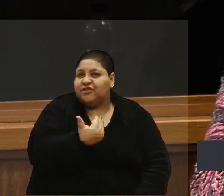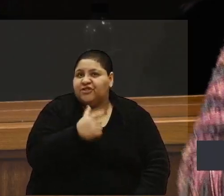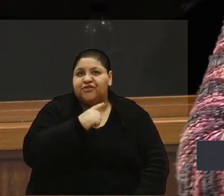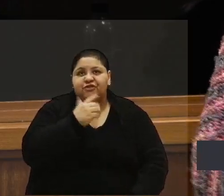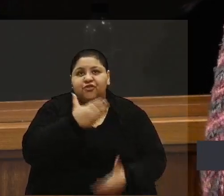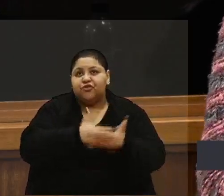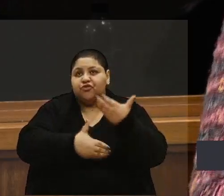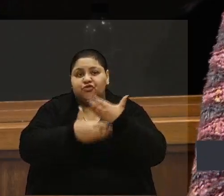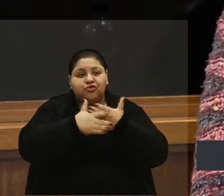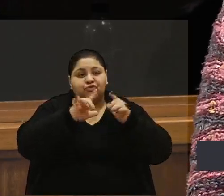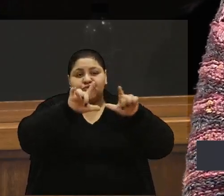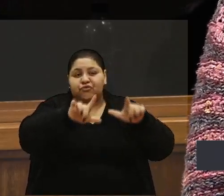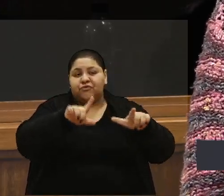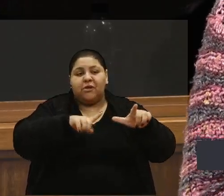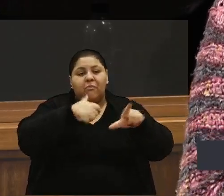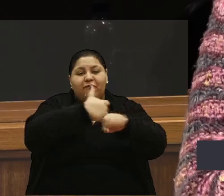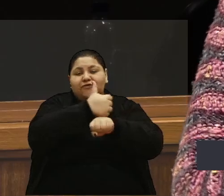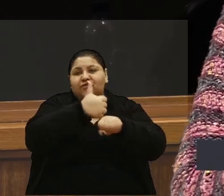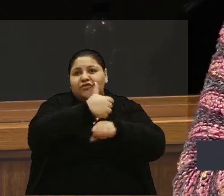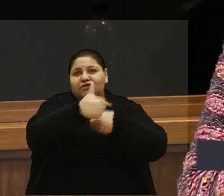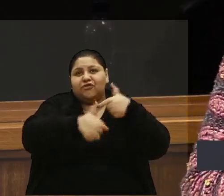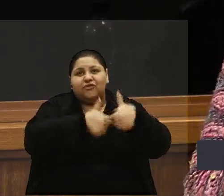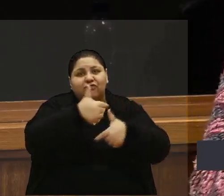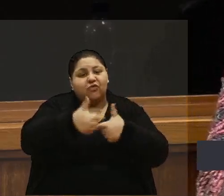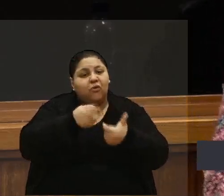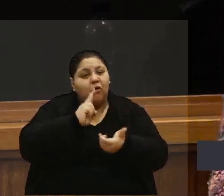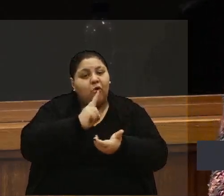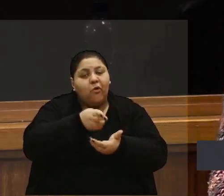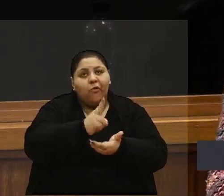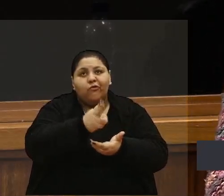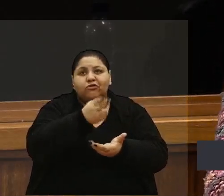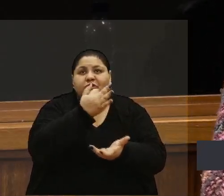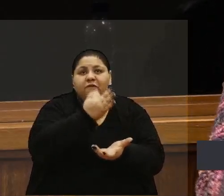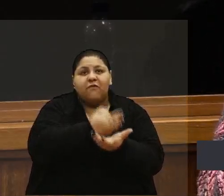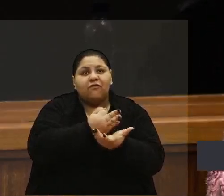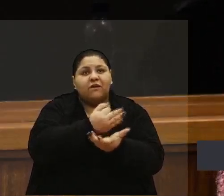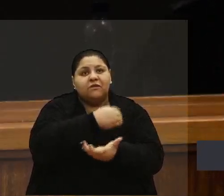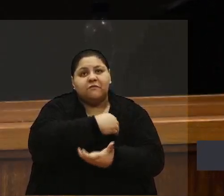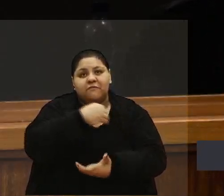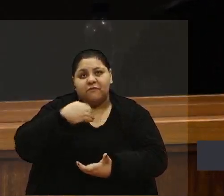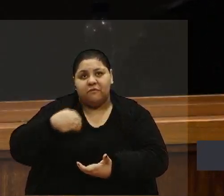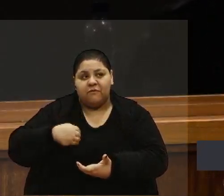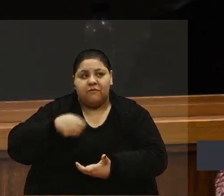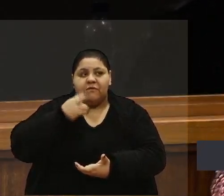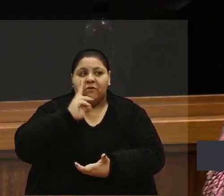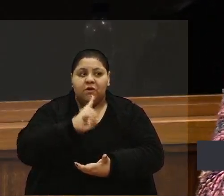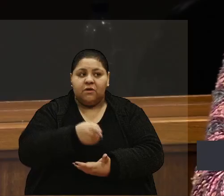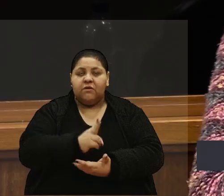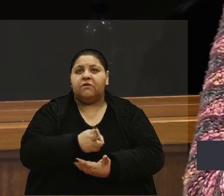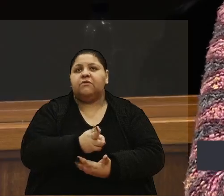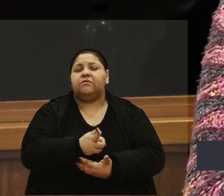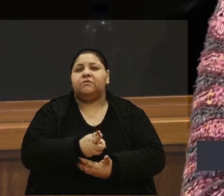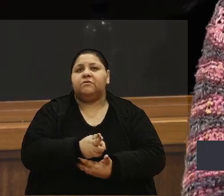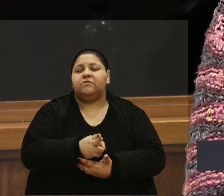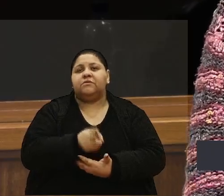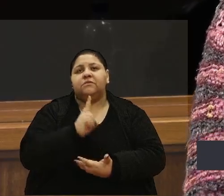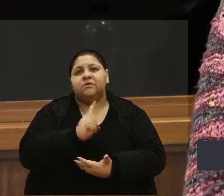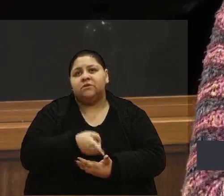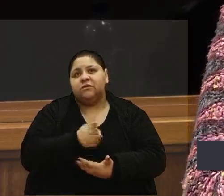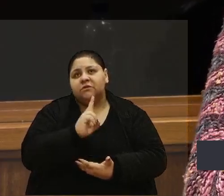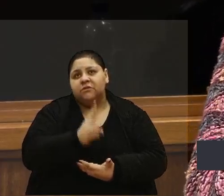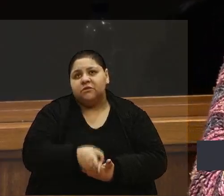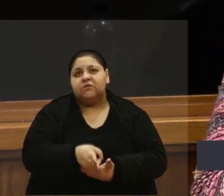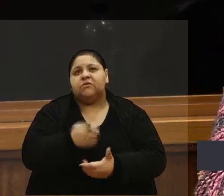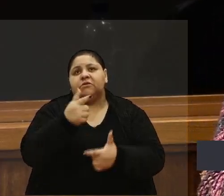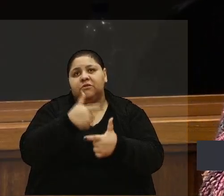aquele espaço e não tem profissionais. Continua faltando médicos. Continua aquela mesma